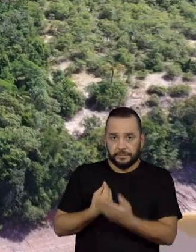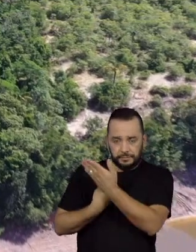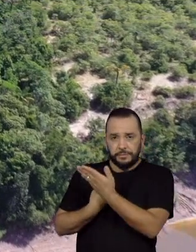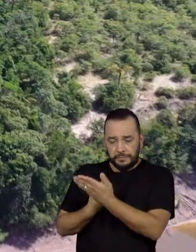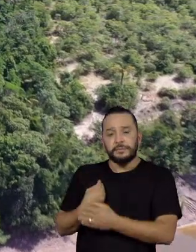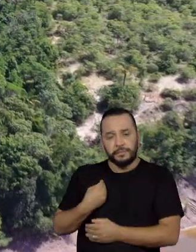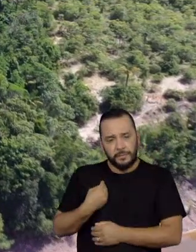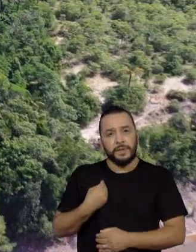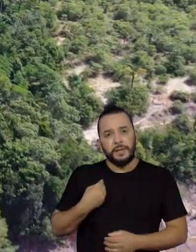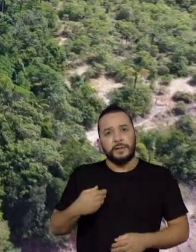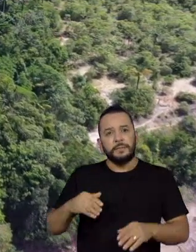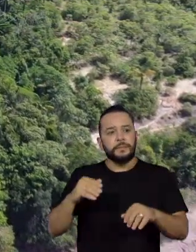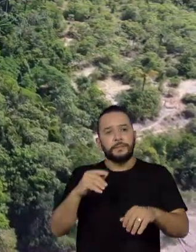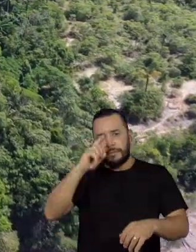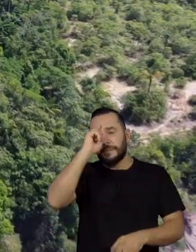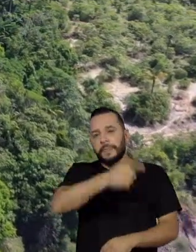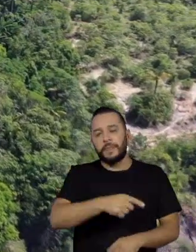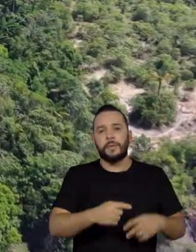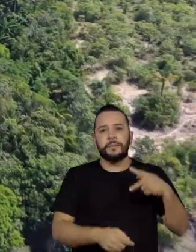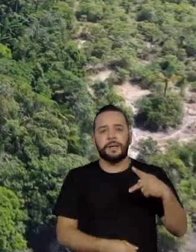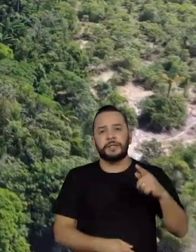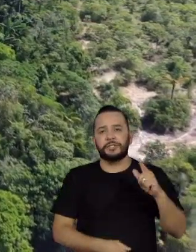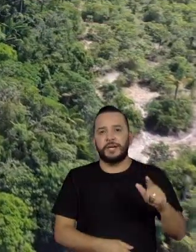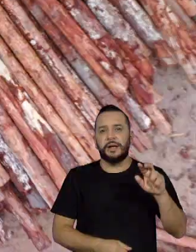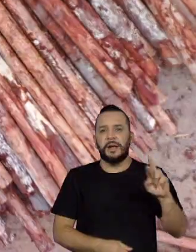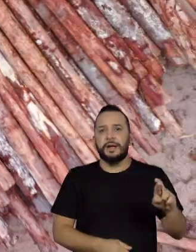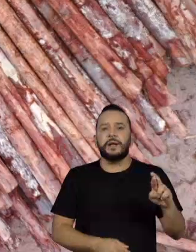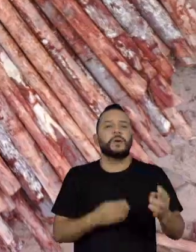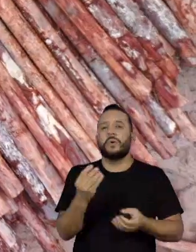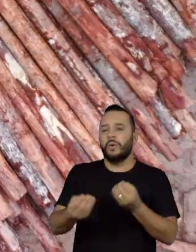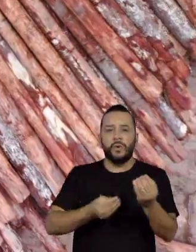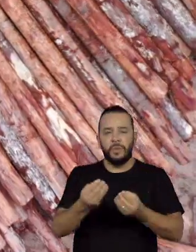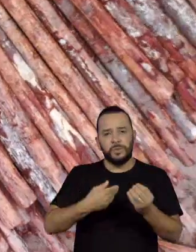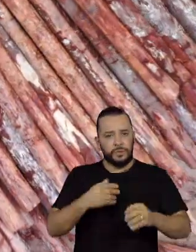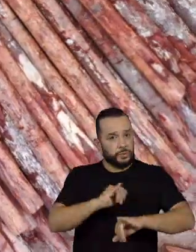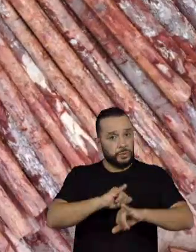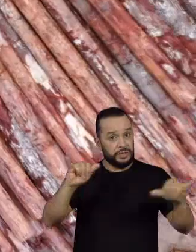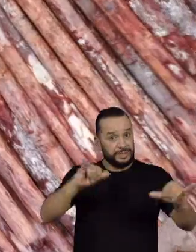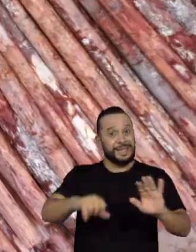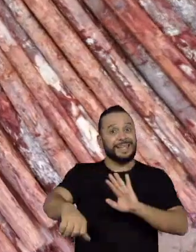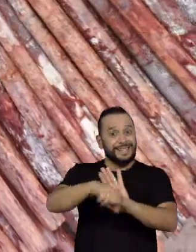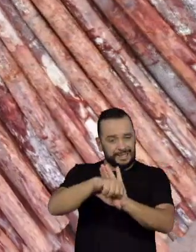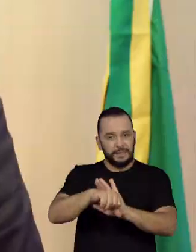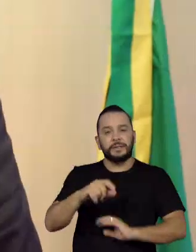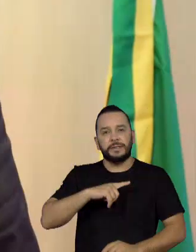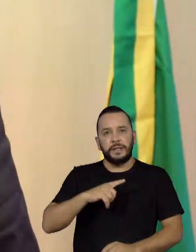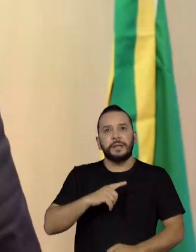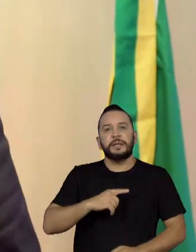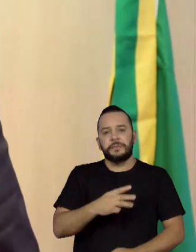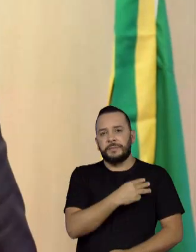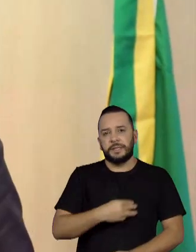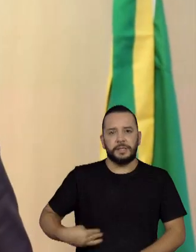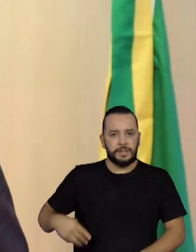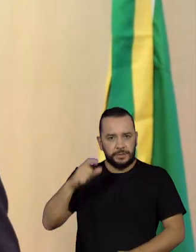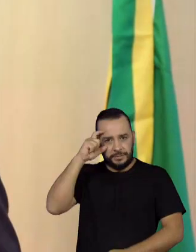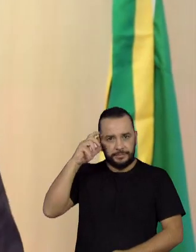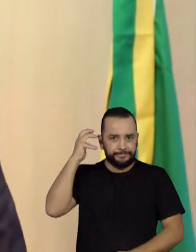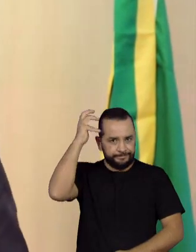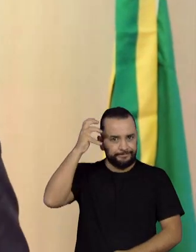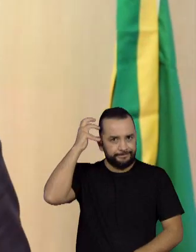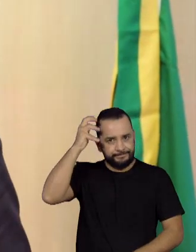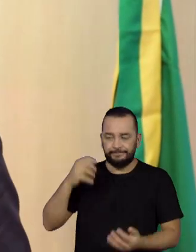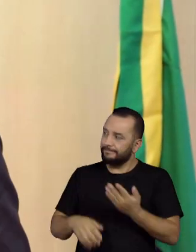se manifeste sobre as duas notícias crime apresentadas contra o ministro do Meio Ambiente, Ricardo